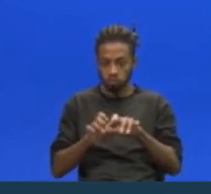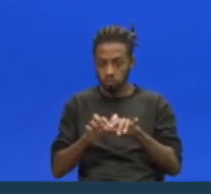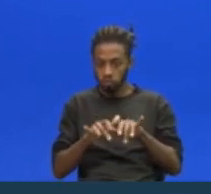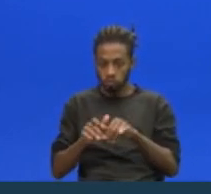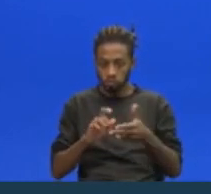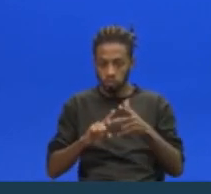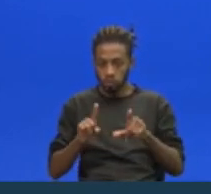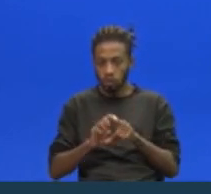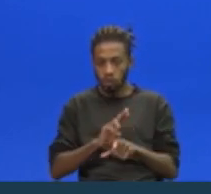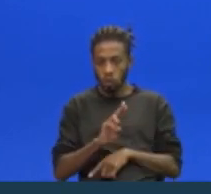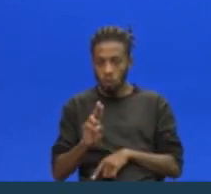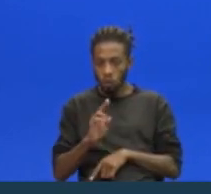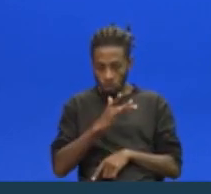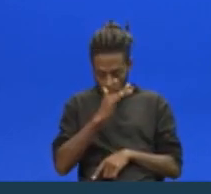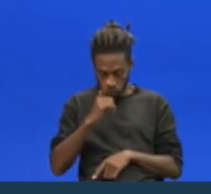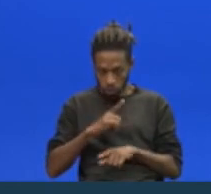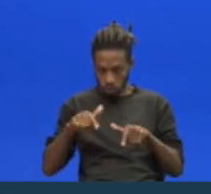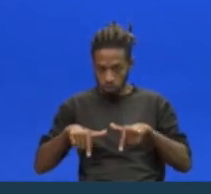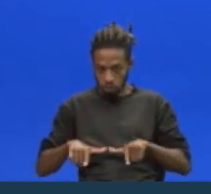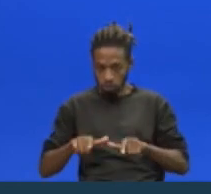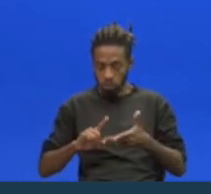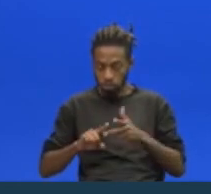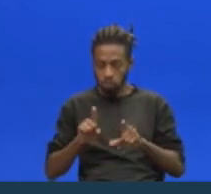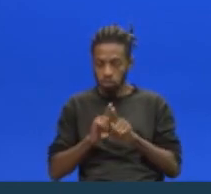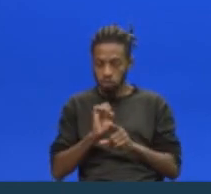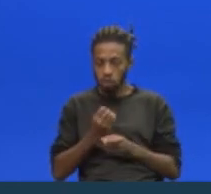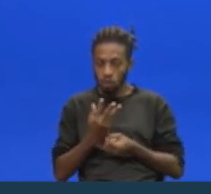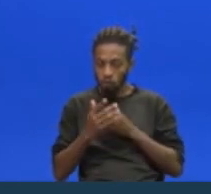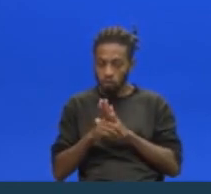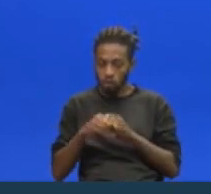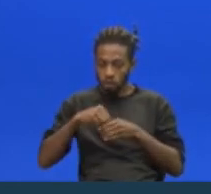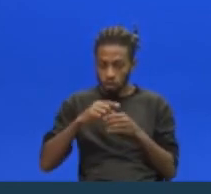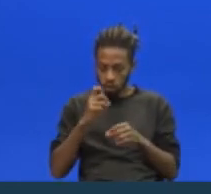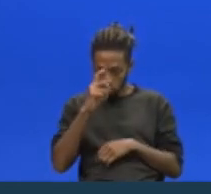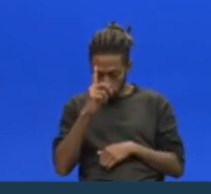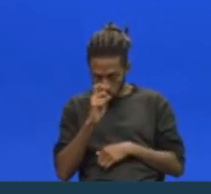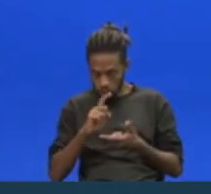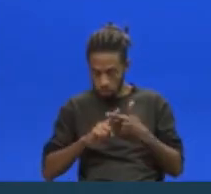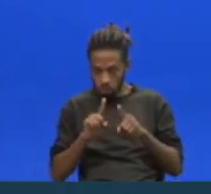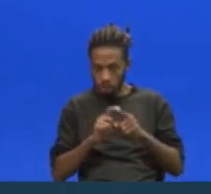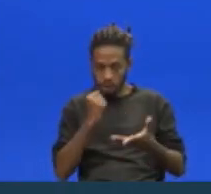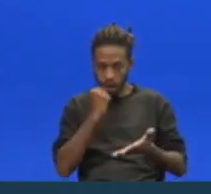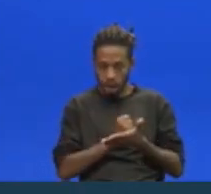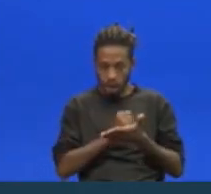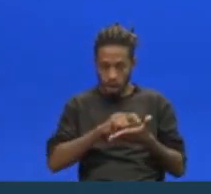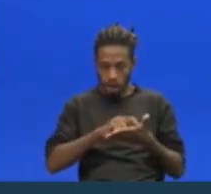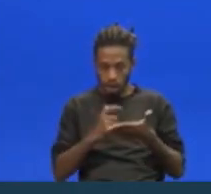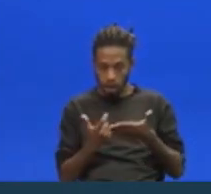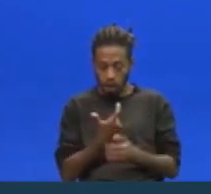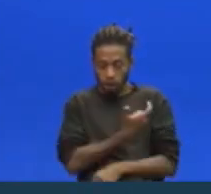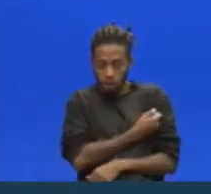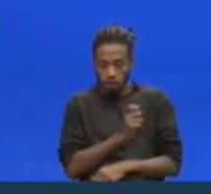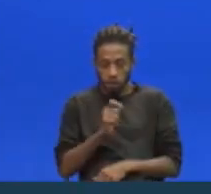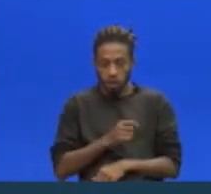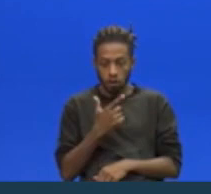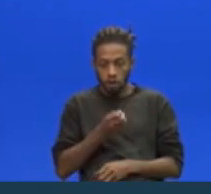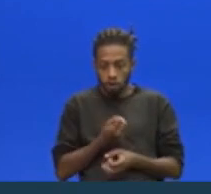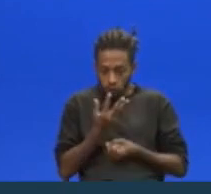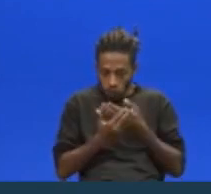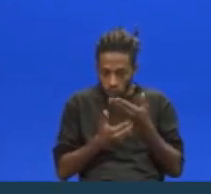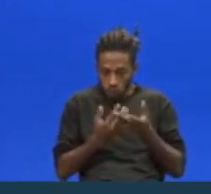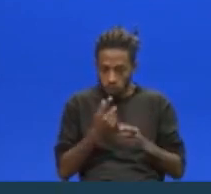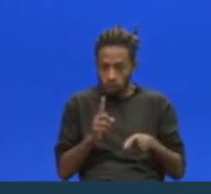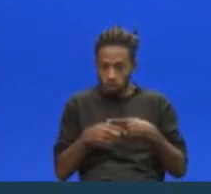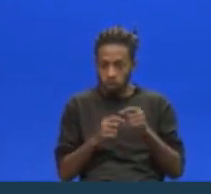certidões de nascimento, em registros hospitalares, em carteirinhas de vacinação. A gente consegue a informação e, com base nela,